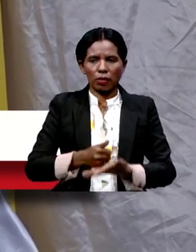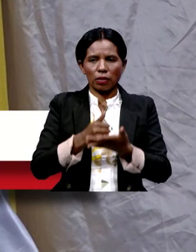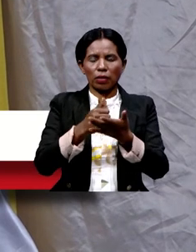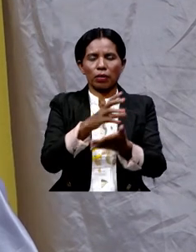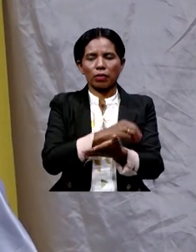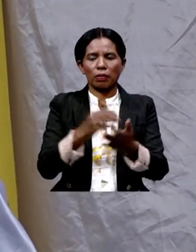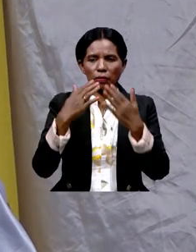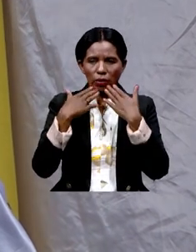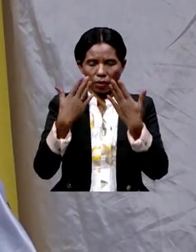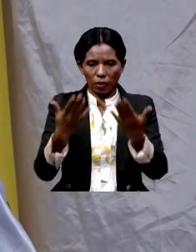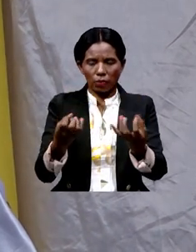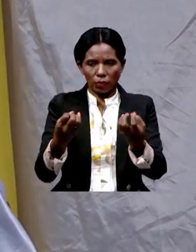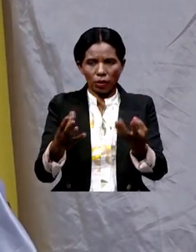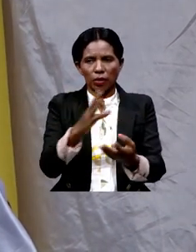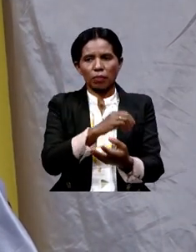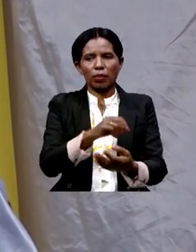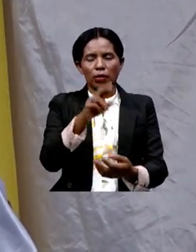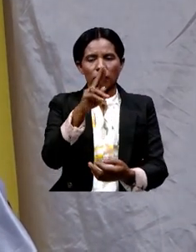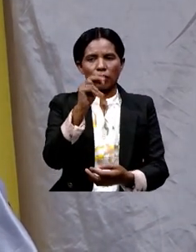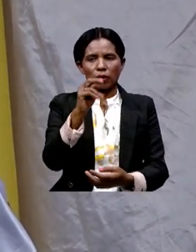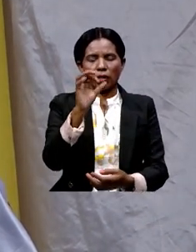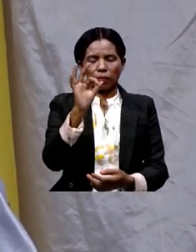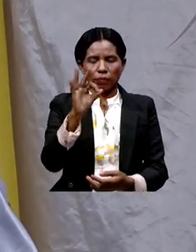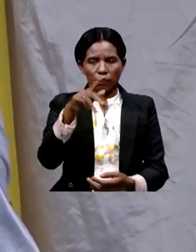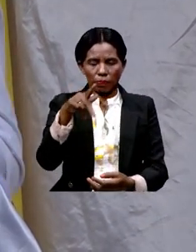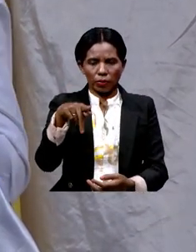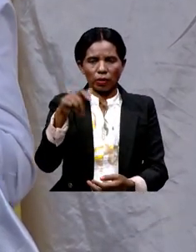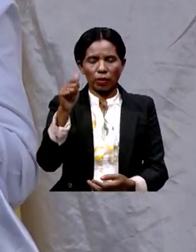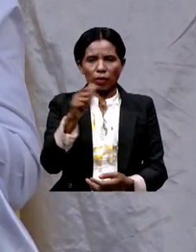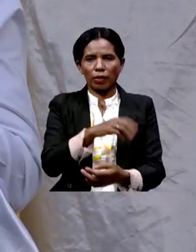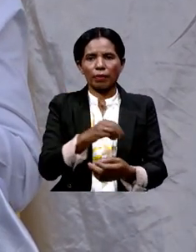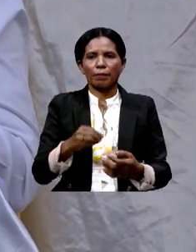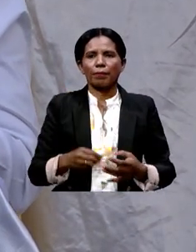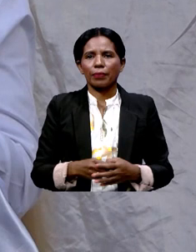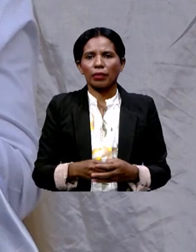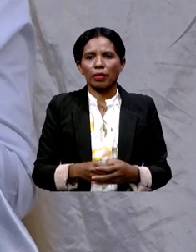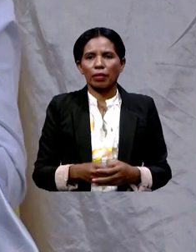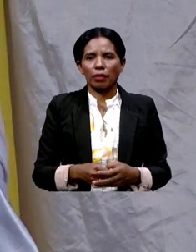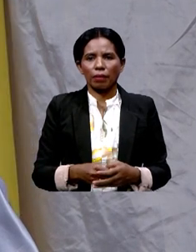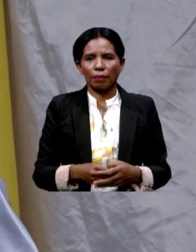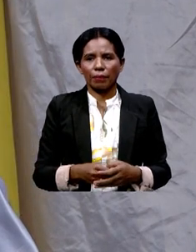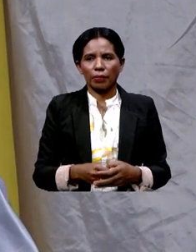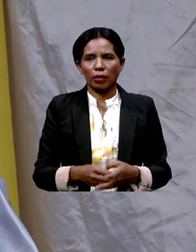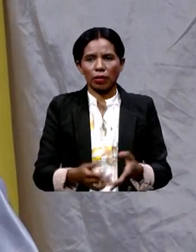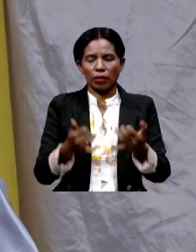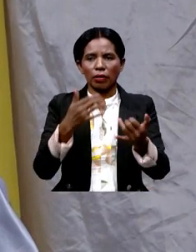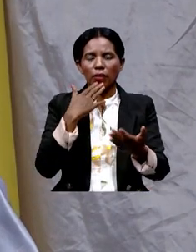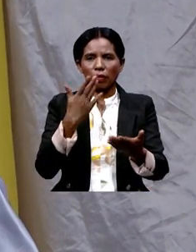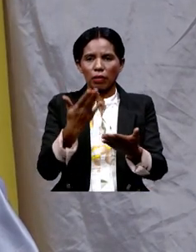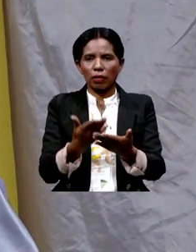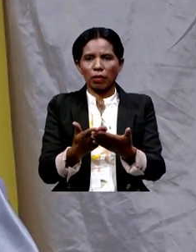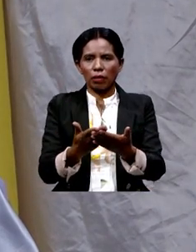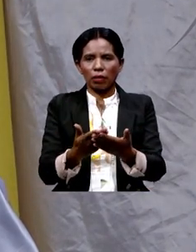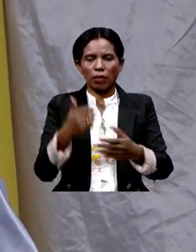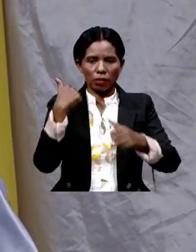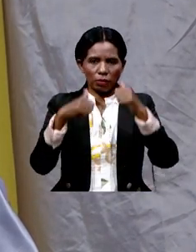agradece ita obrigado ba apoine be ma iha e io ne pia